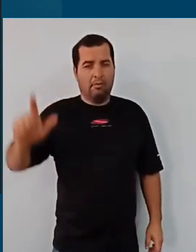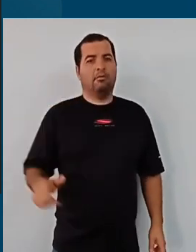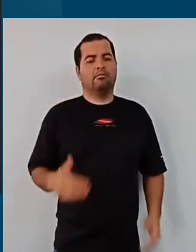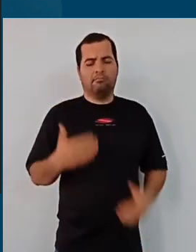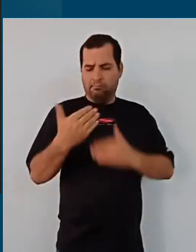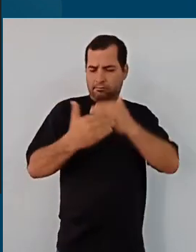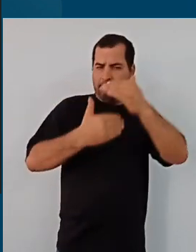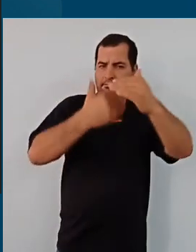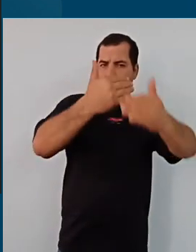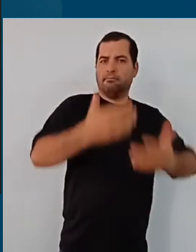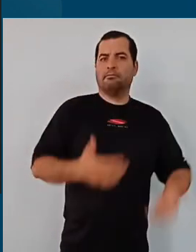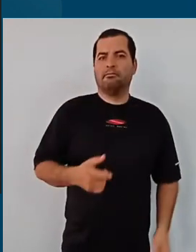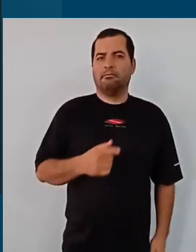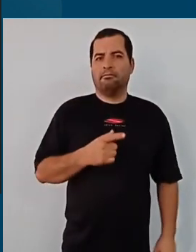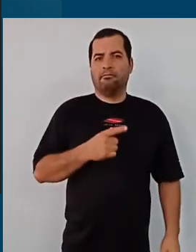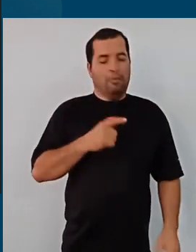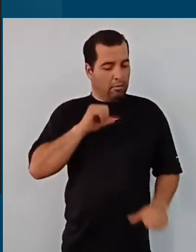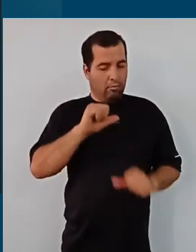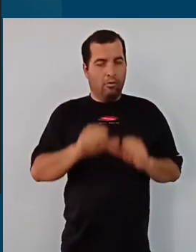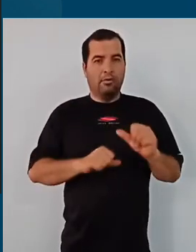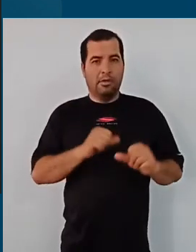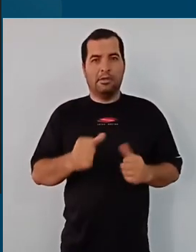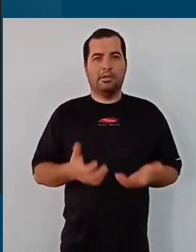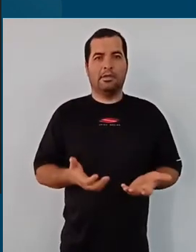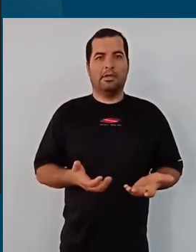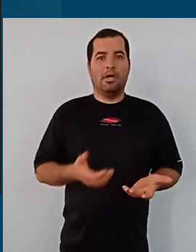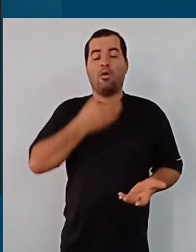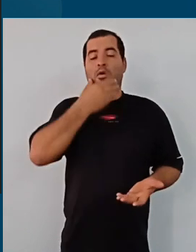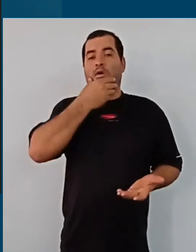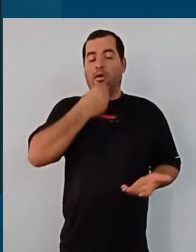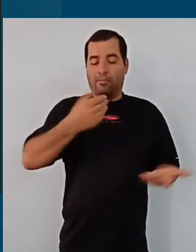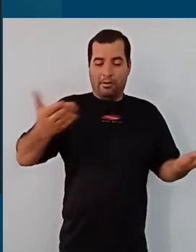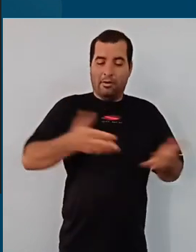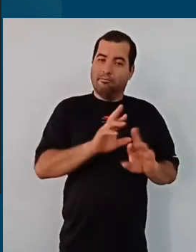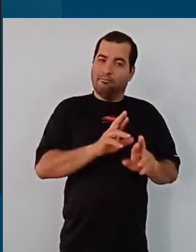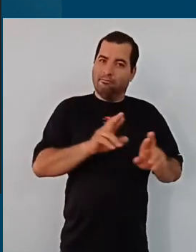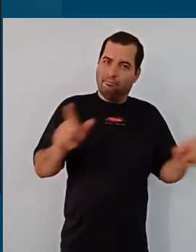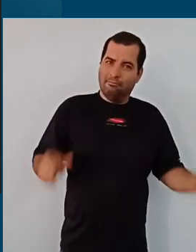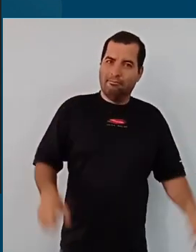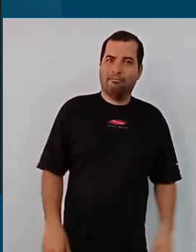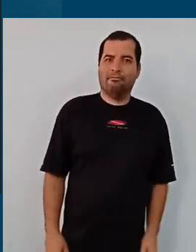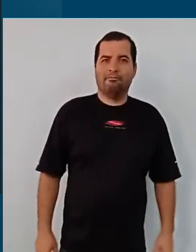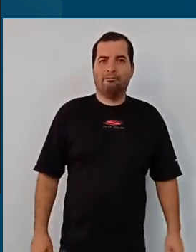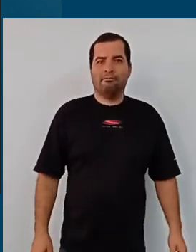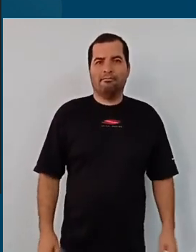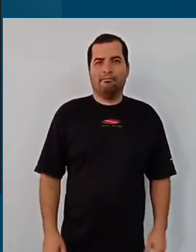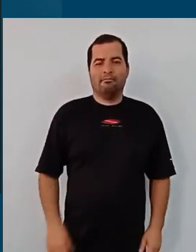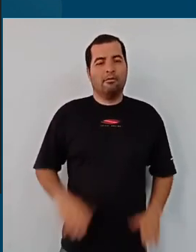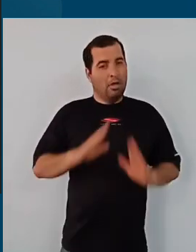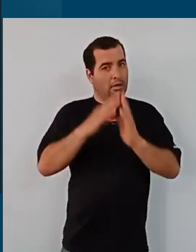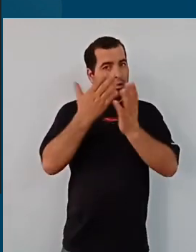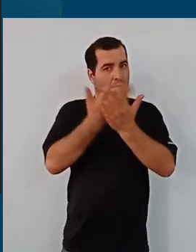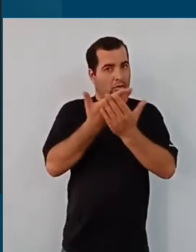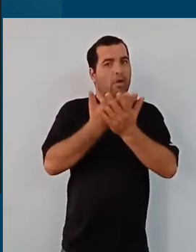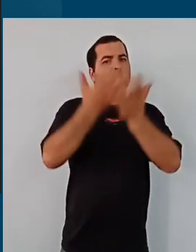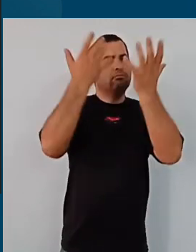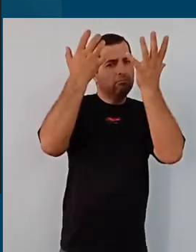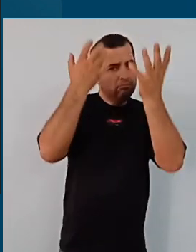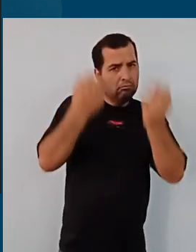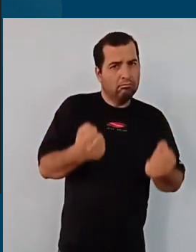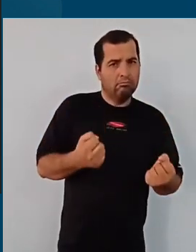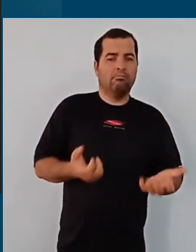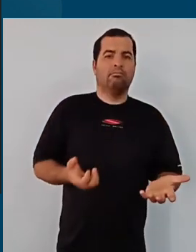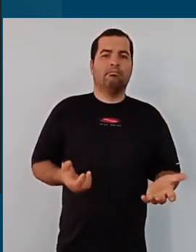Percebem a mudança de concepção de homem que a gente quer dizer e como a escola assume para